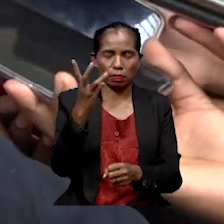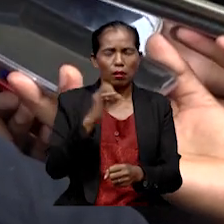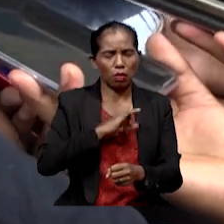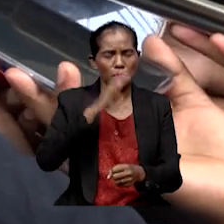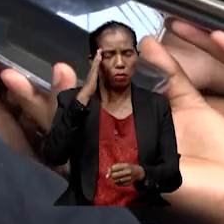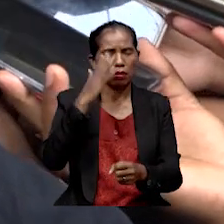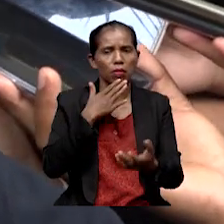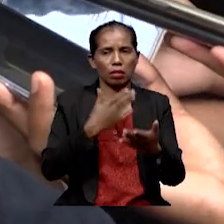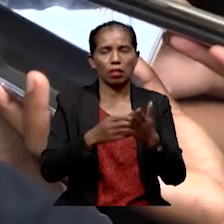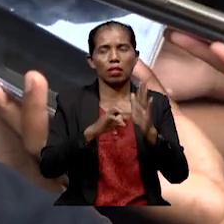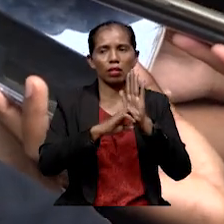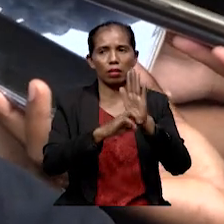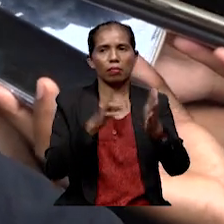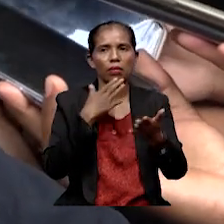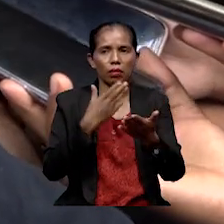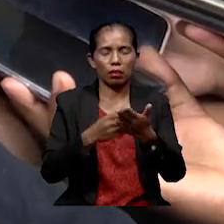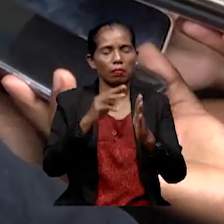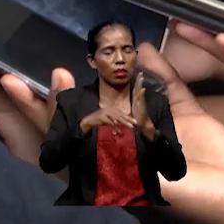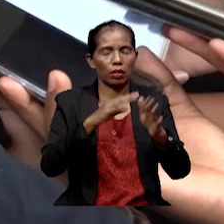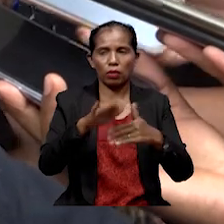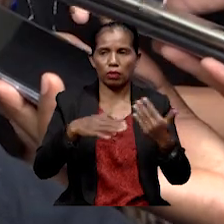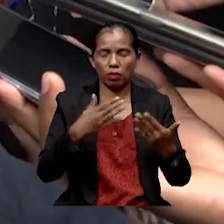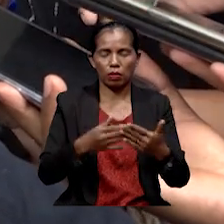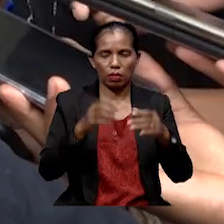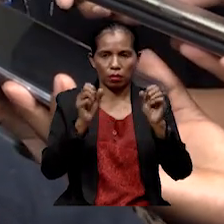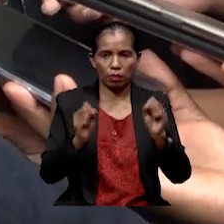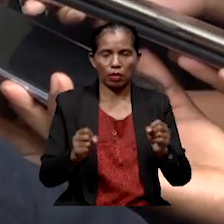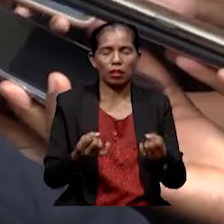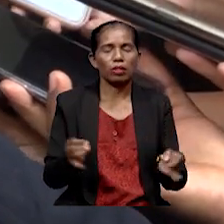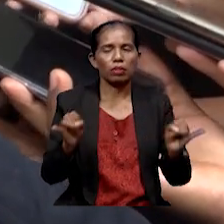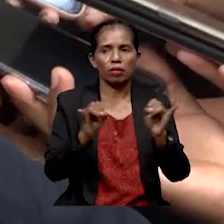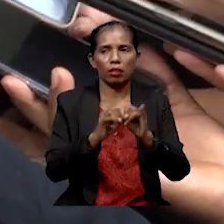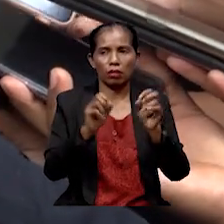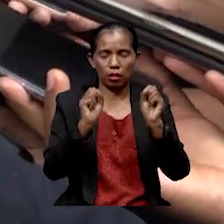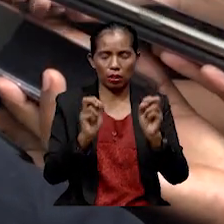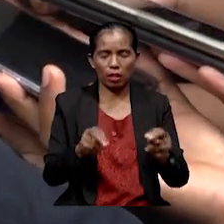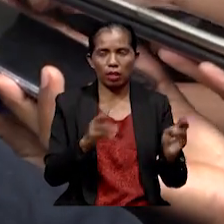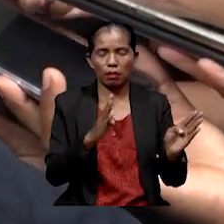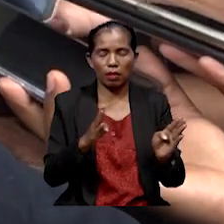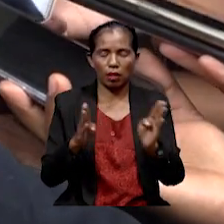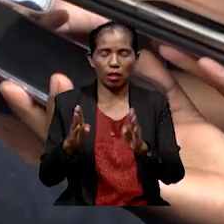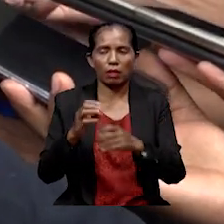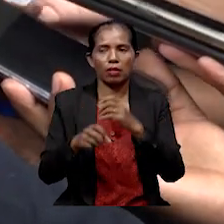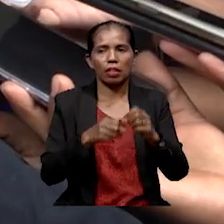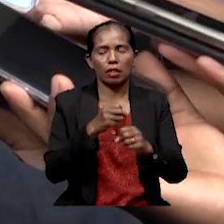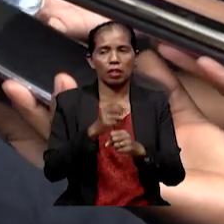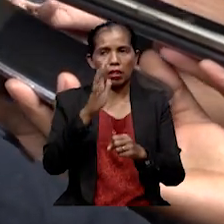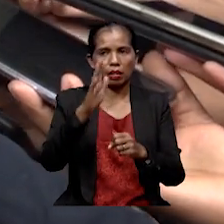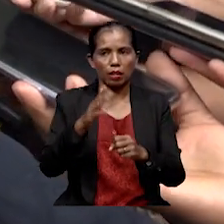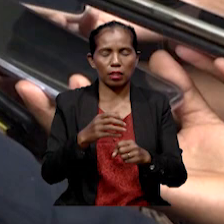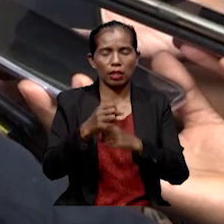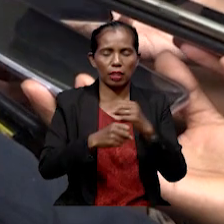exemplu dia ba insisan hotu ba media hotu sebele insan hotu tengi a plan strategi tina lima par kada tina tinga